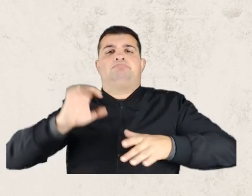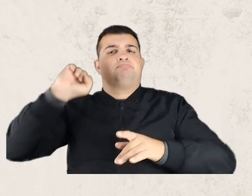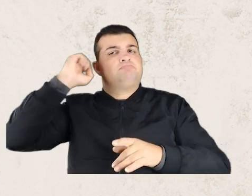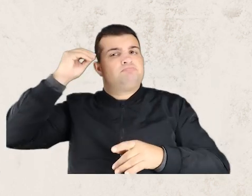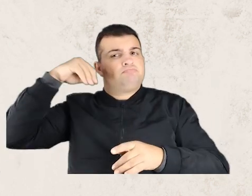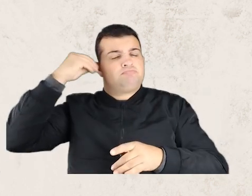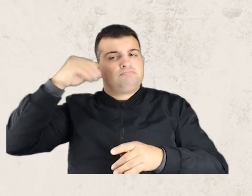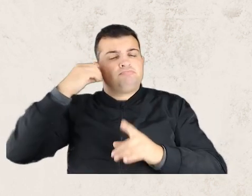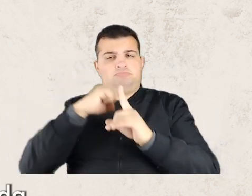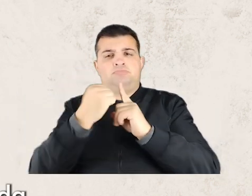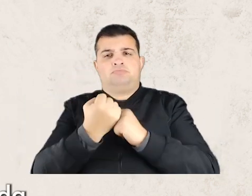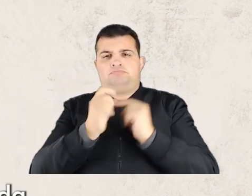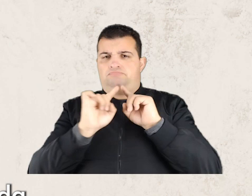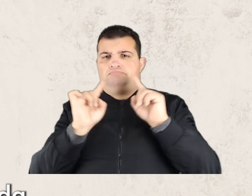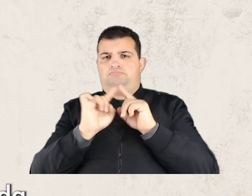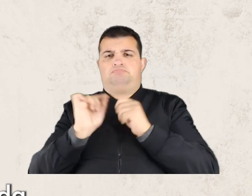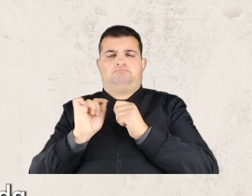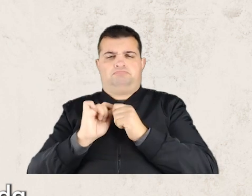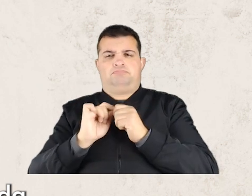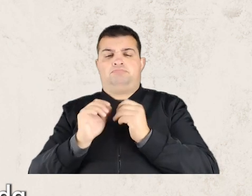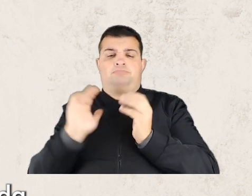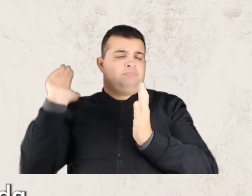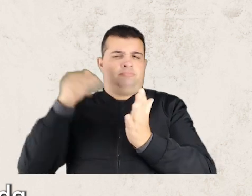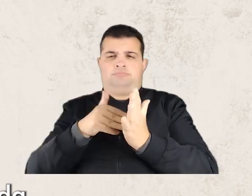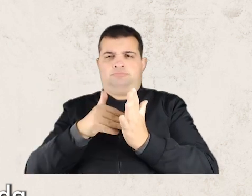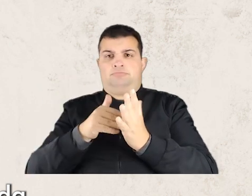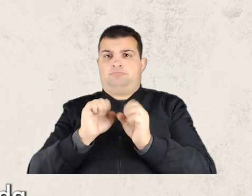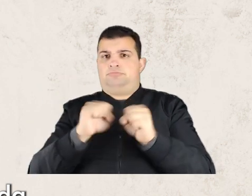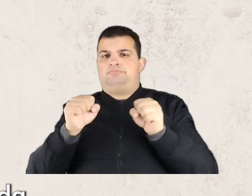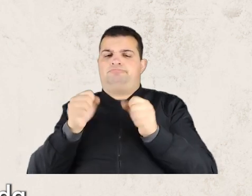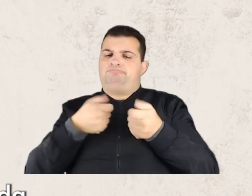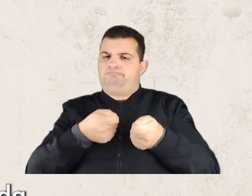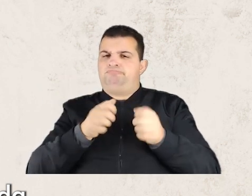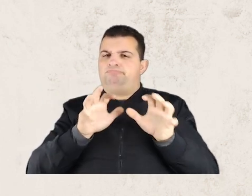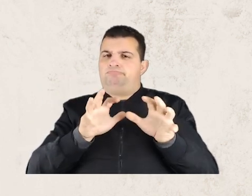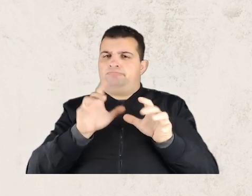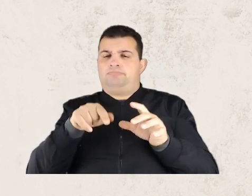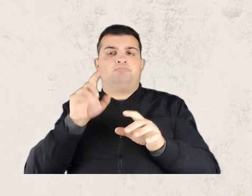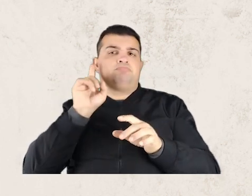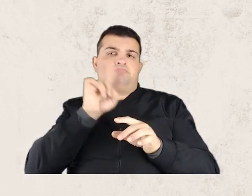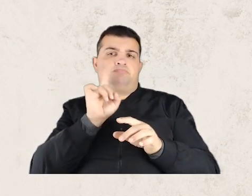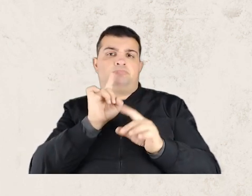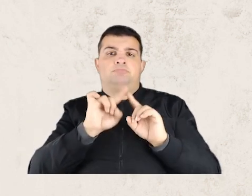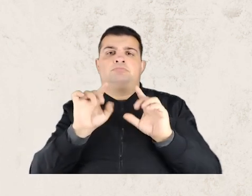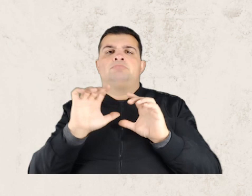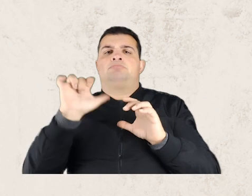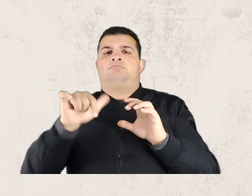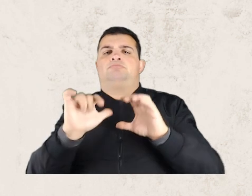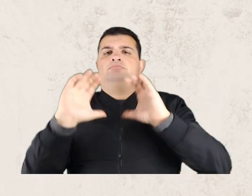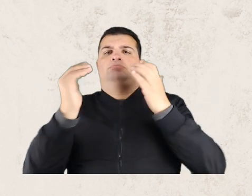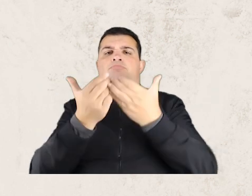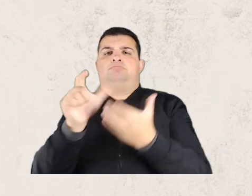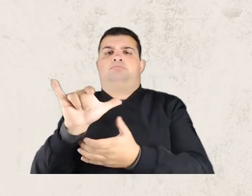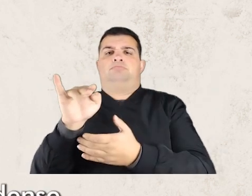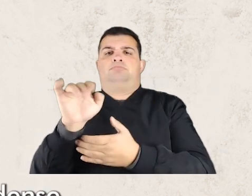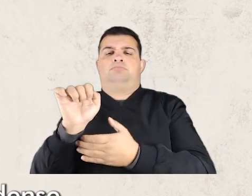do seu contexto social. Essa resposta a que o pesquisador Fernando Figueira se refere, essa guinada, é o nascimento da psicologia